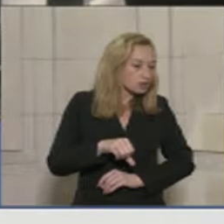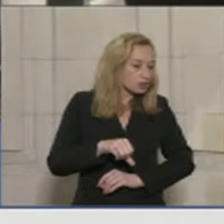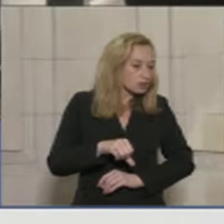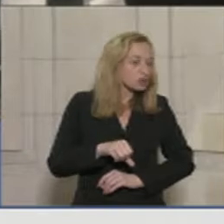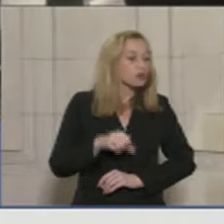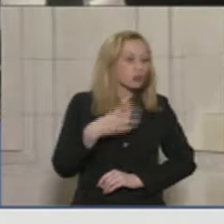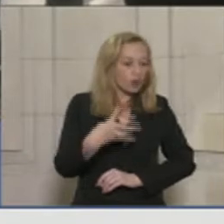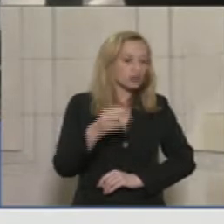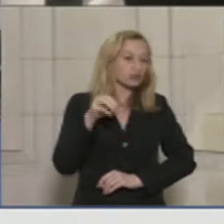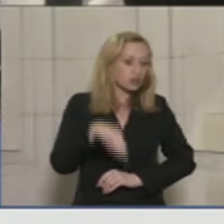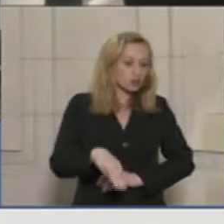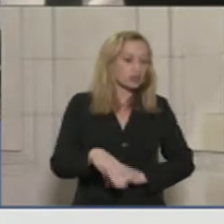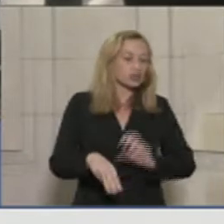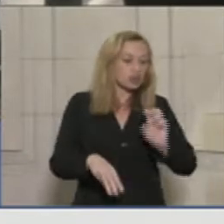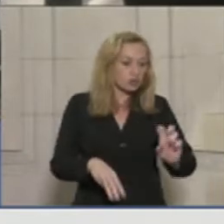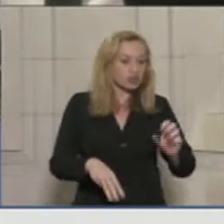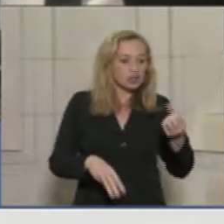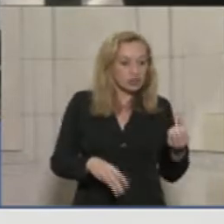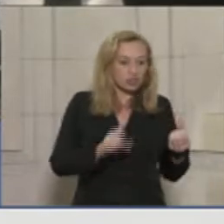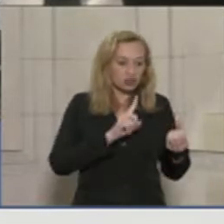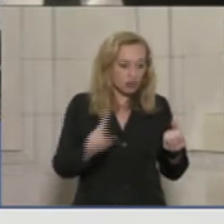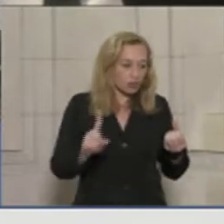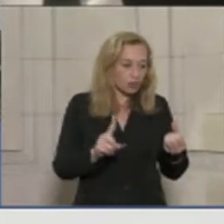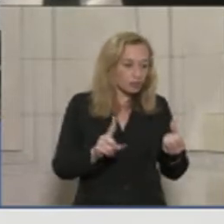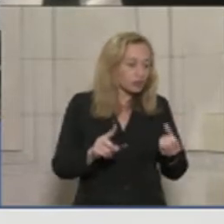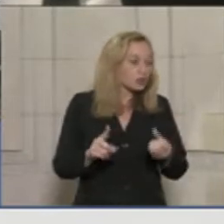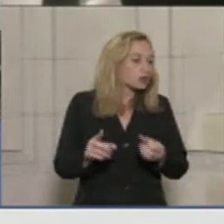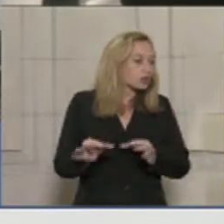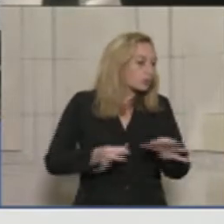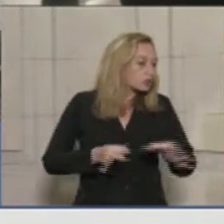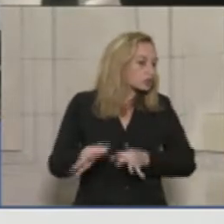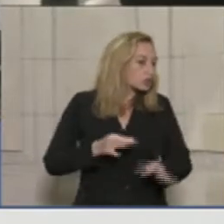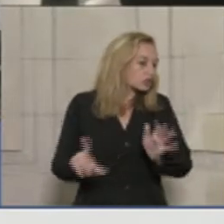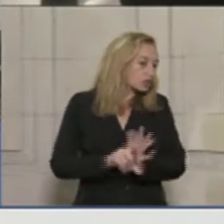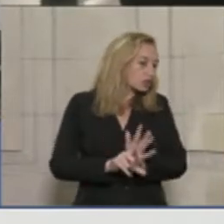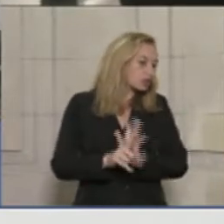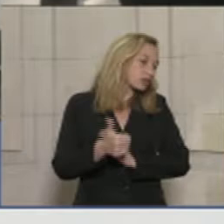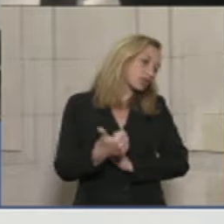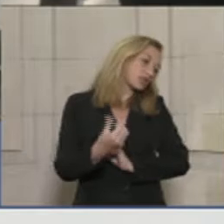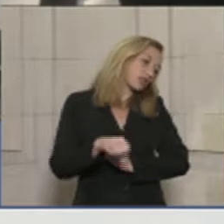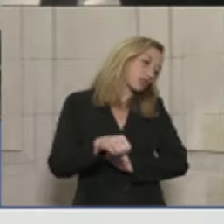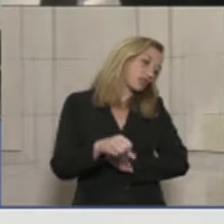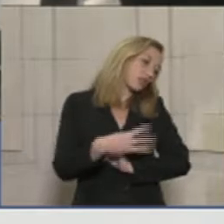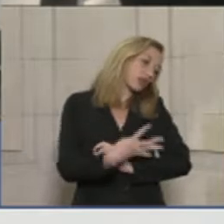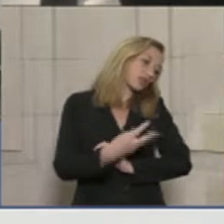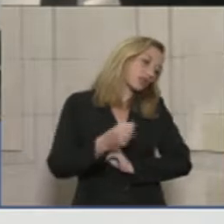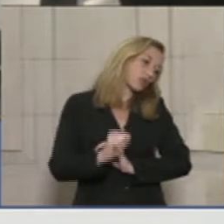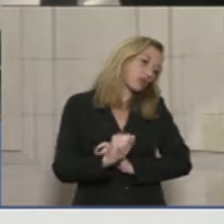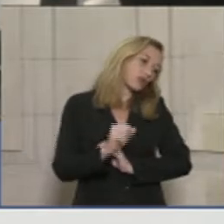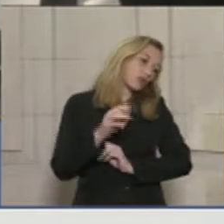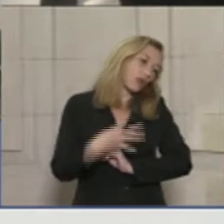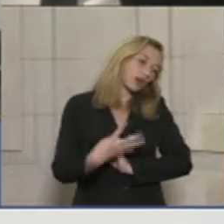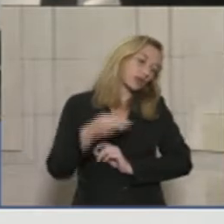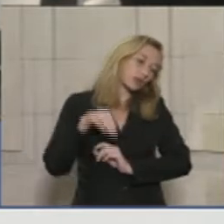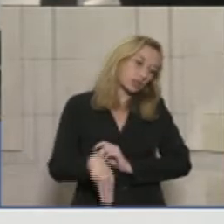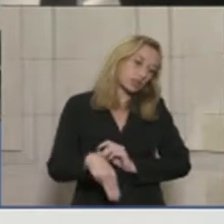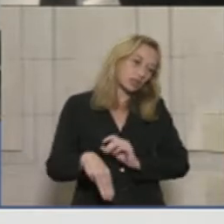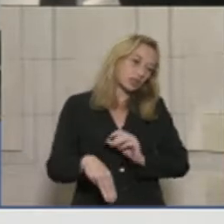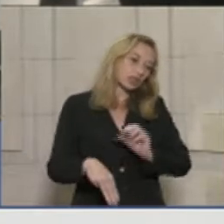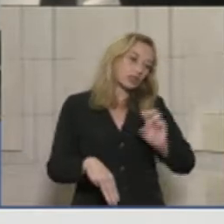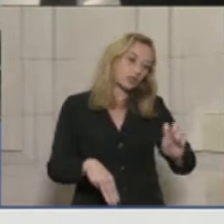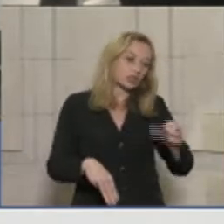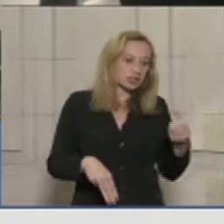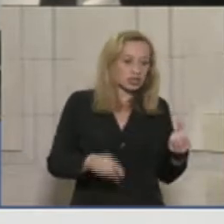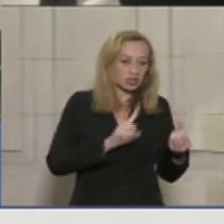4 sim e 56 não. Projeto de lei 1948, 4 sim, 56